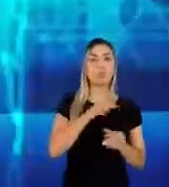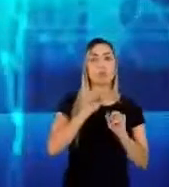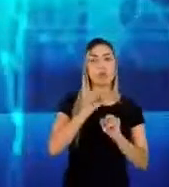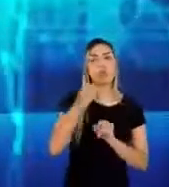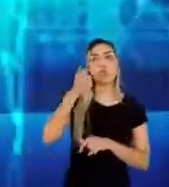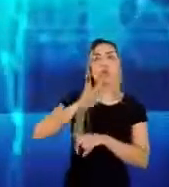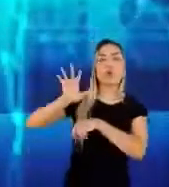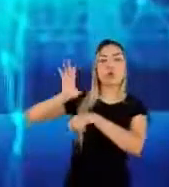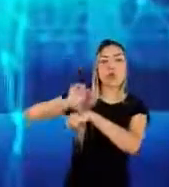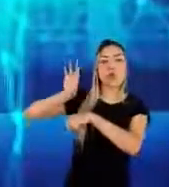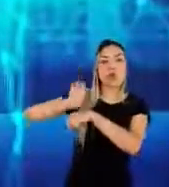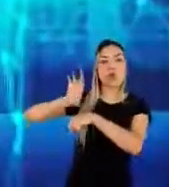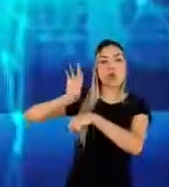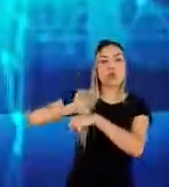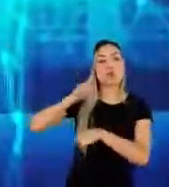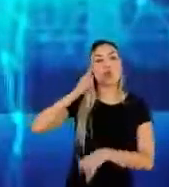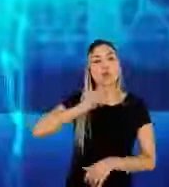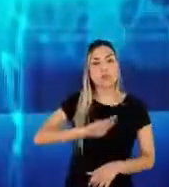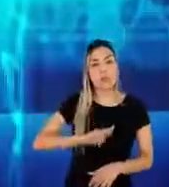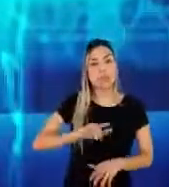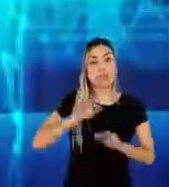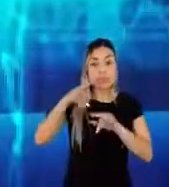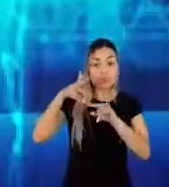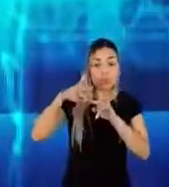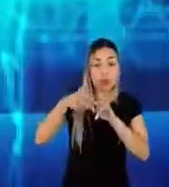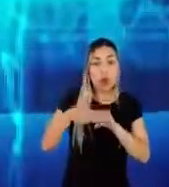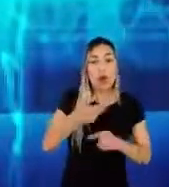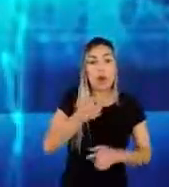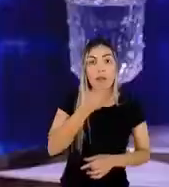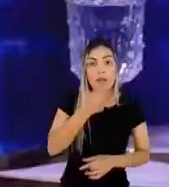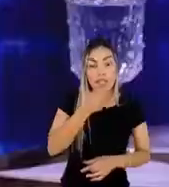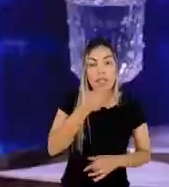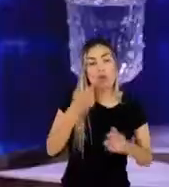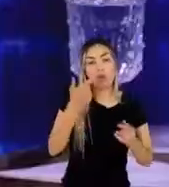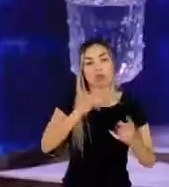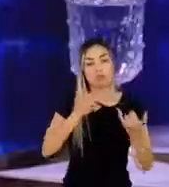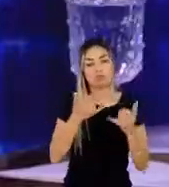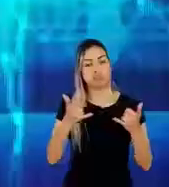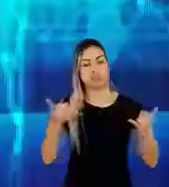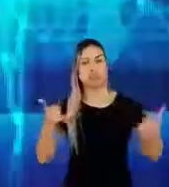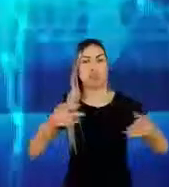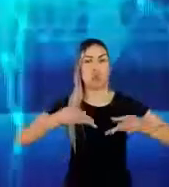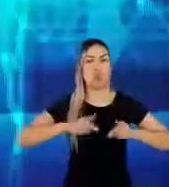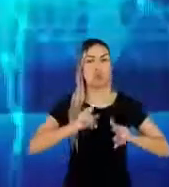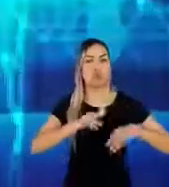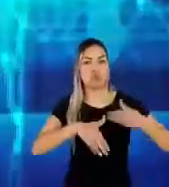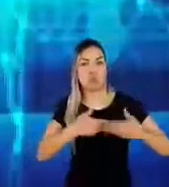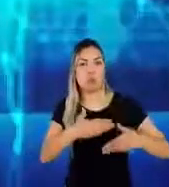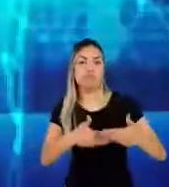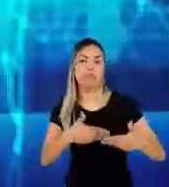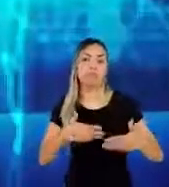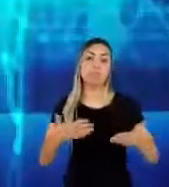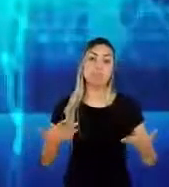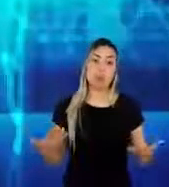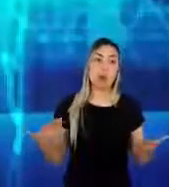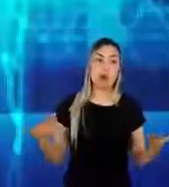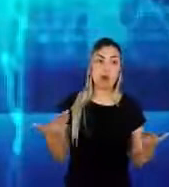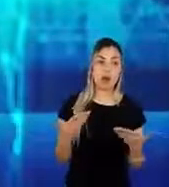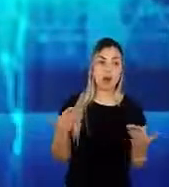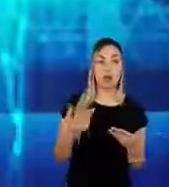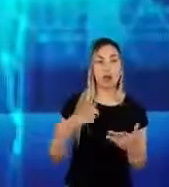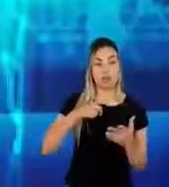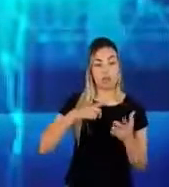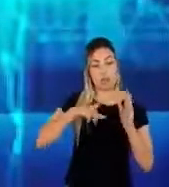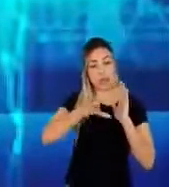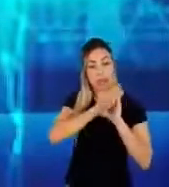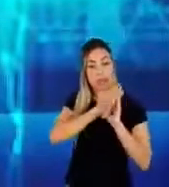energia. Afinal de contas, se a gente não tiver o corte, o elétron não para de fluir. E agora, com esse comando, esse dispositivo na lei,